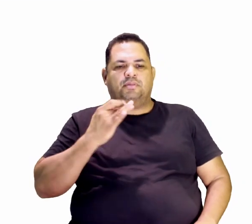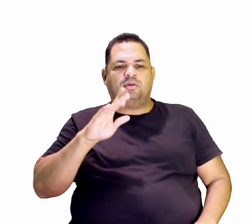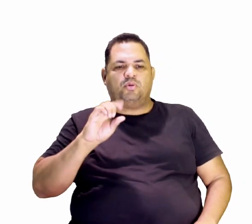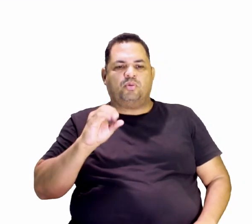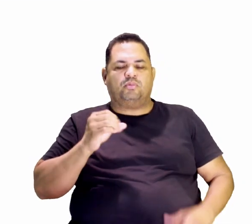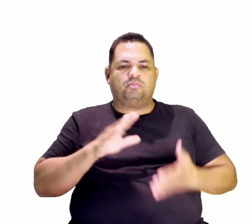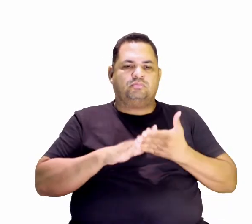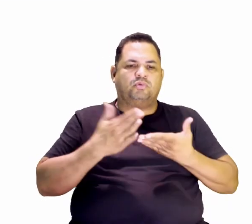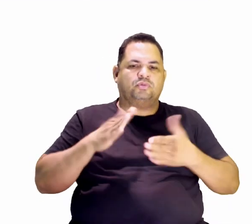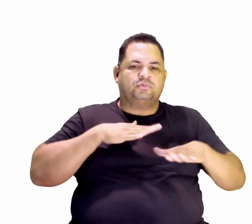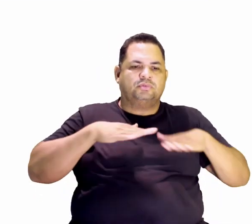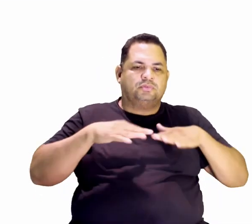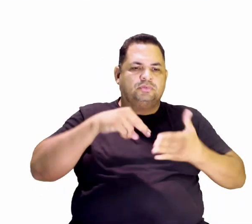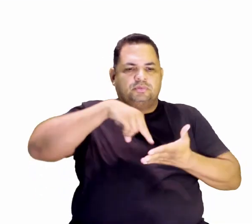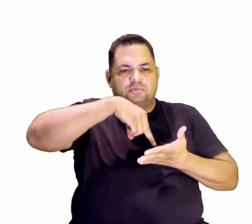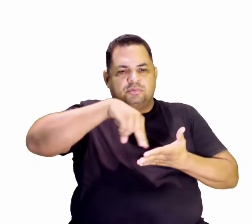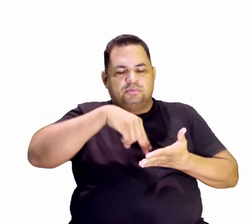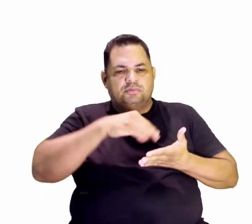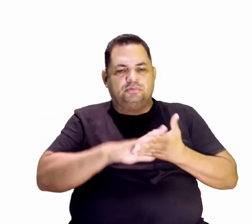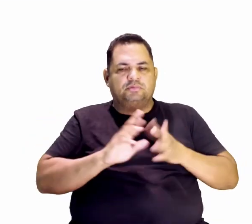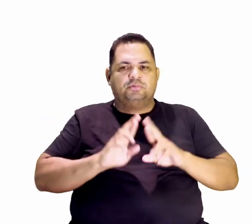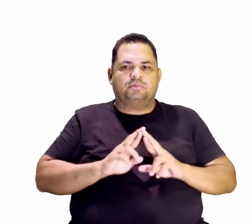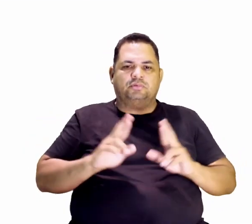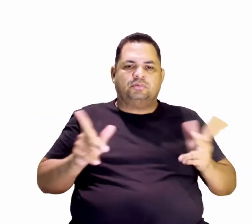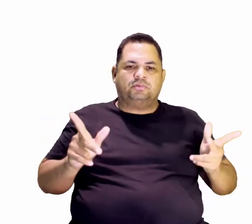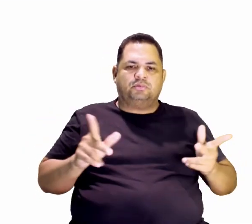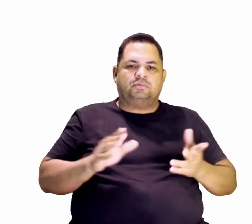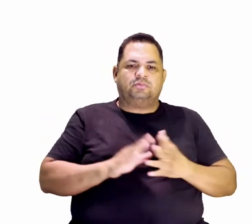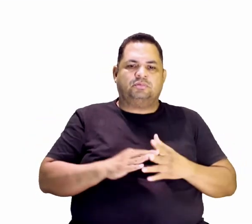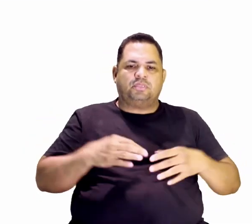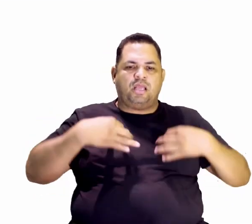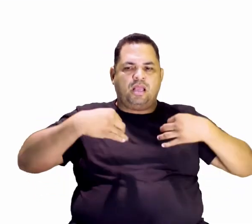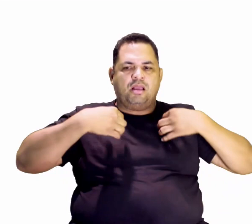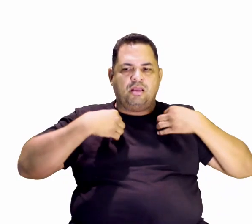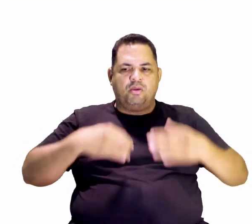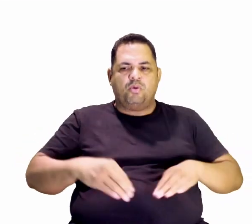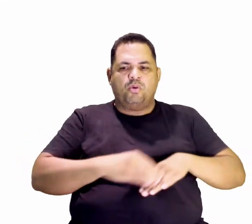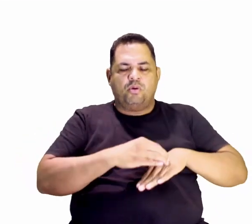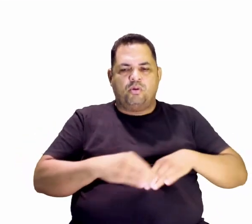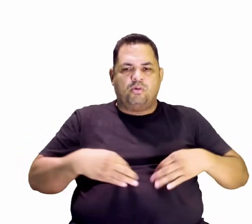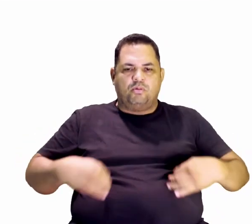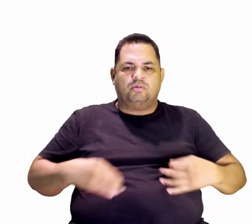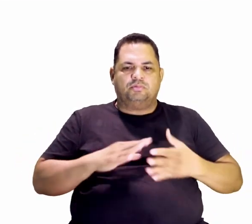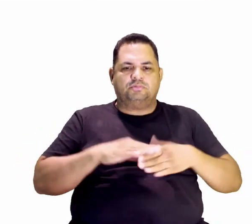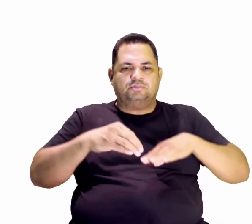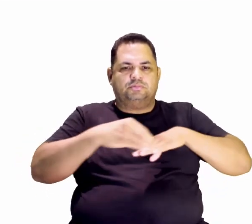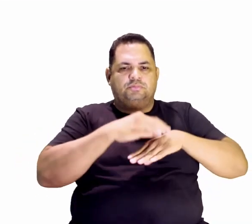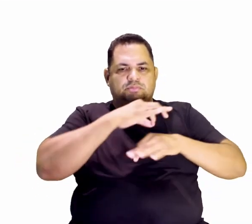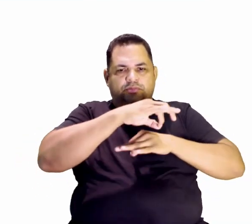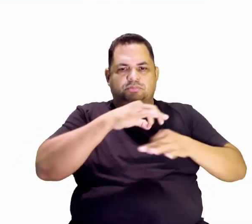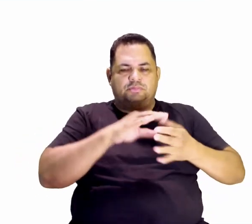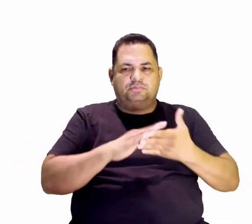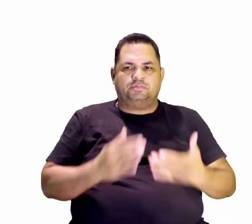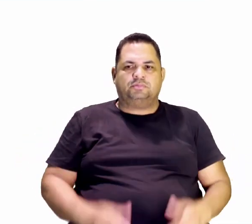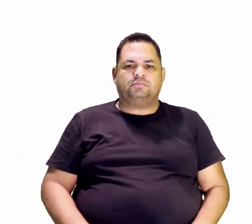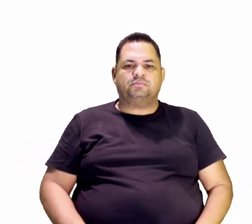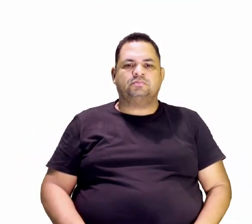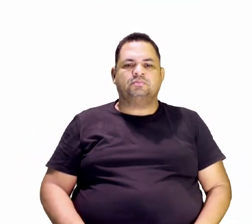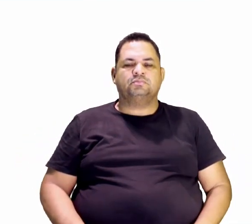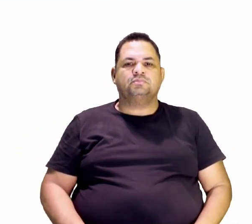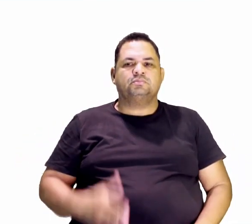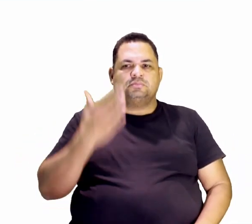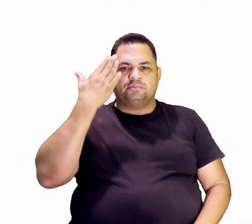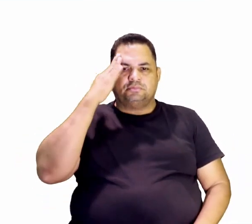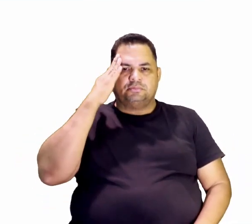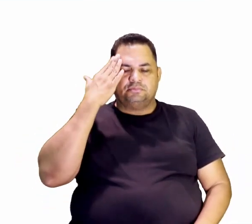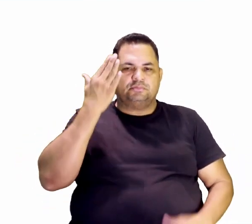movimentos, umas danças, umas coisas assim diferentes, umas calças mais largas, um tênis, um all-star no pé, entendeu? Então, tu